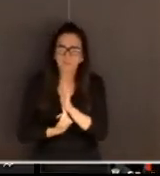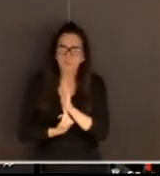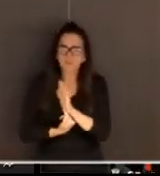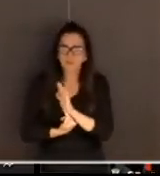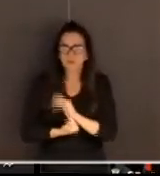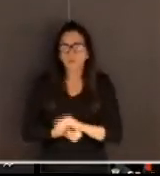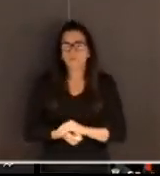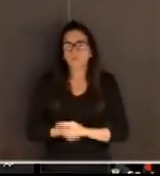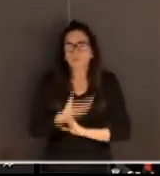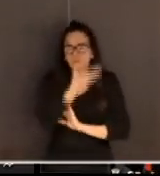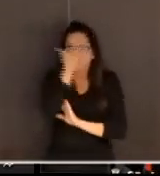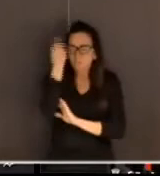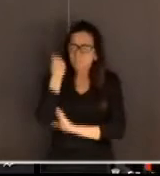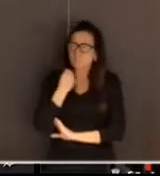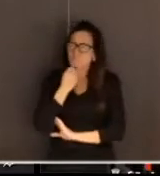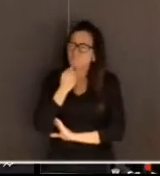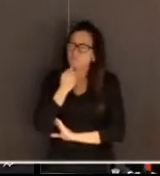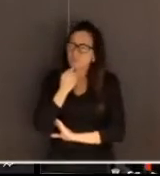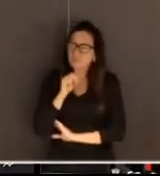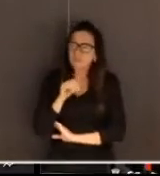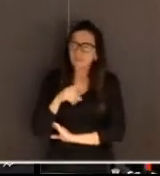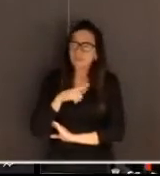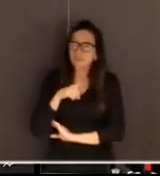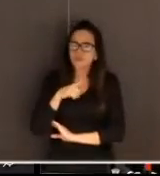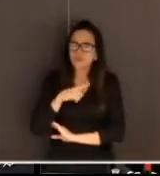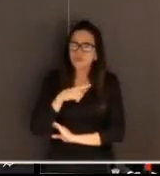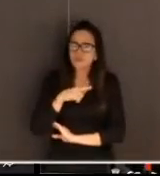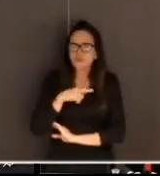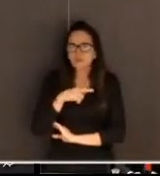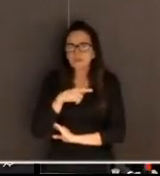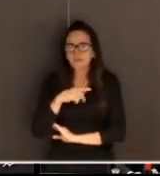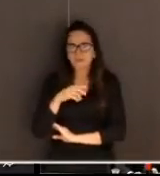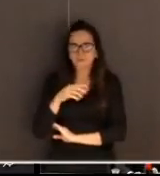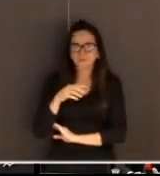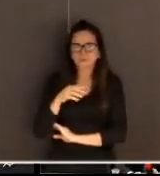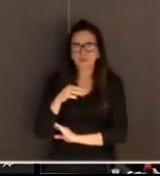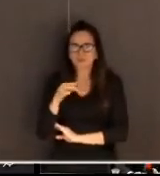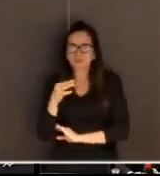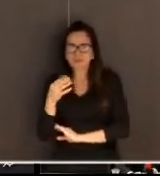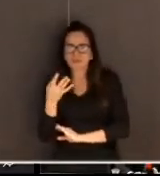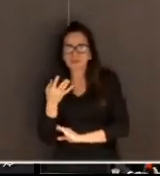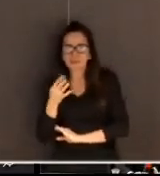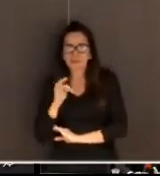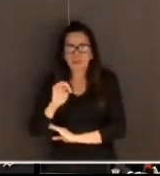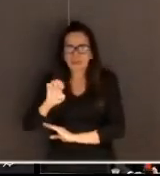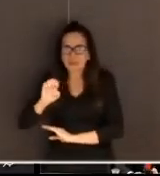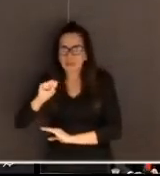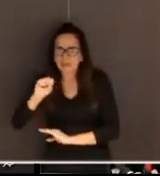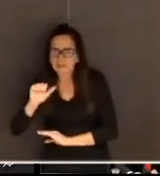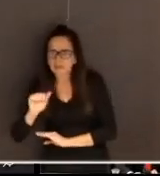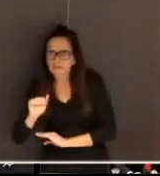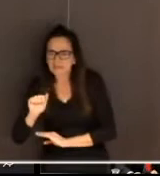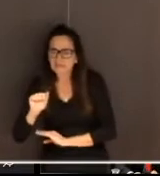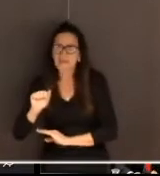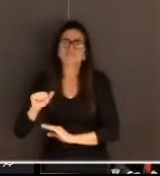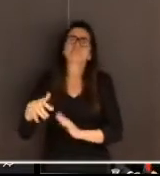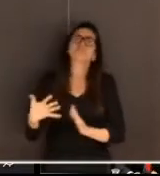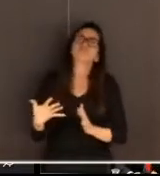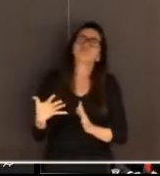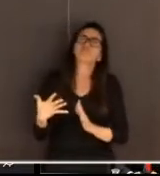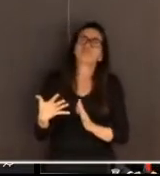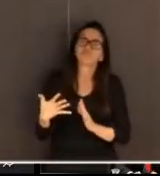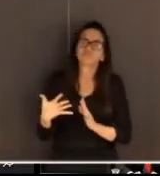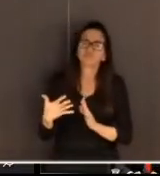esqueçamos que, se houver tese absolutória e desclassificatória, a priori, a